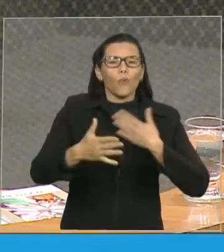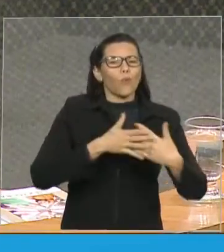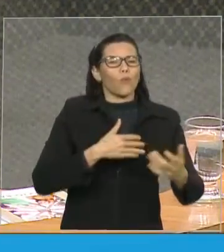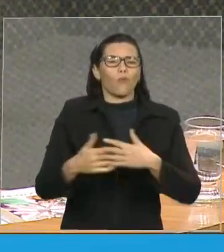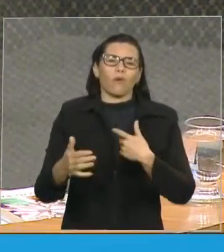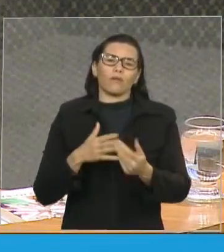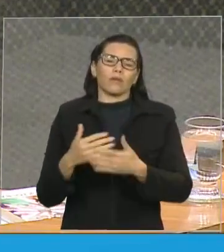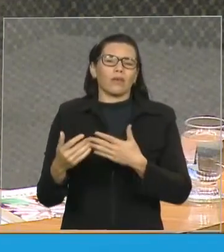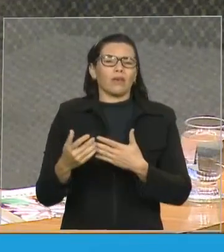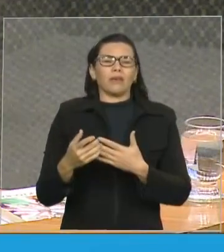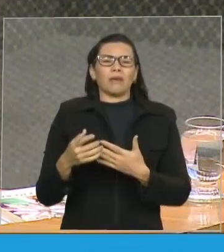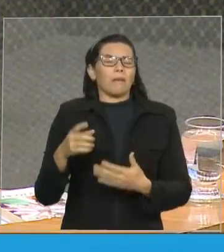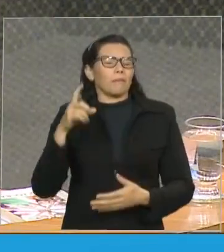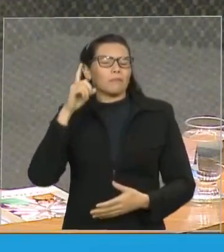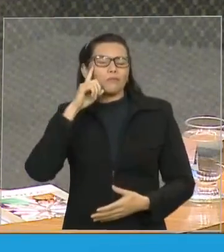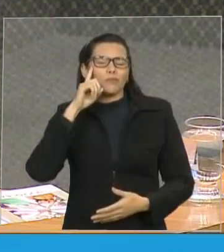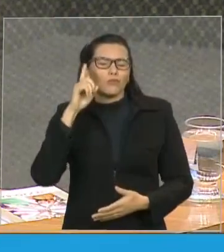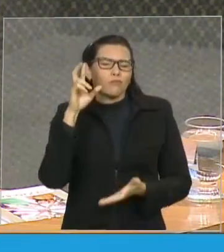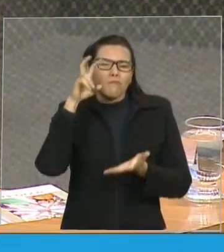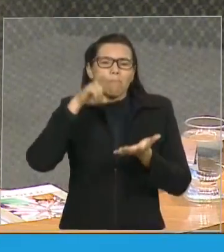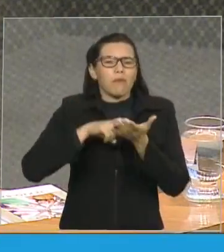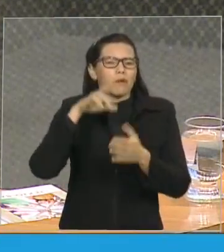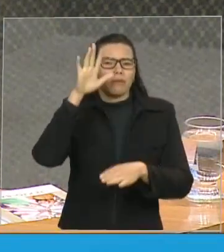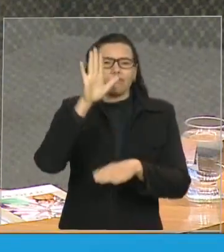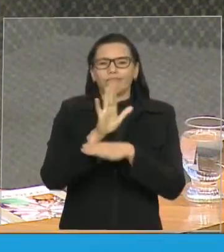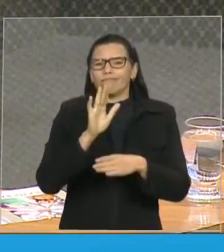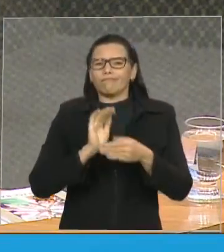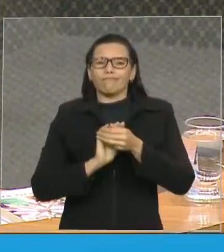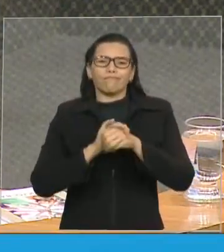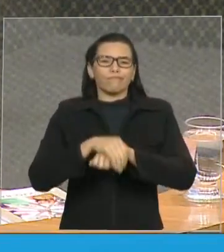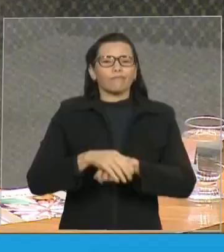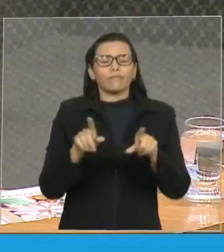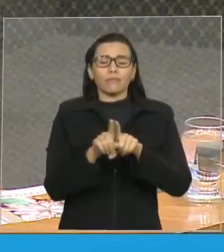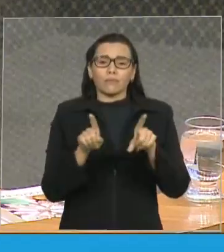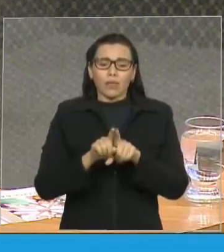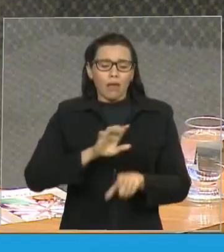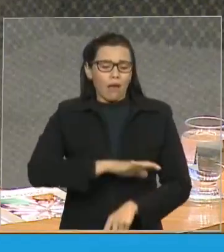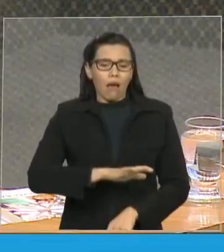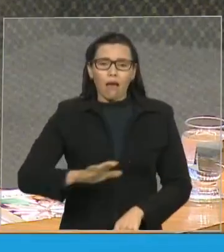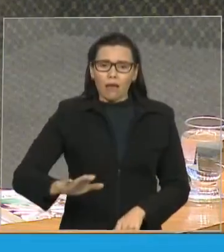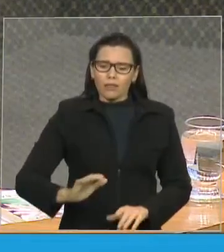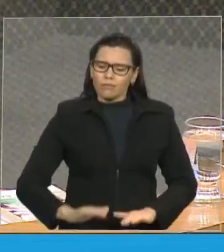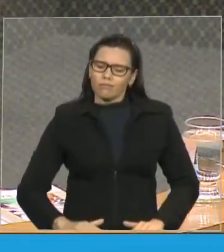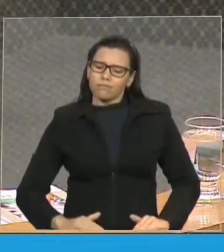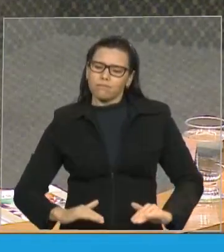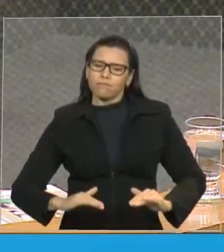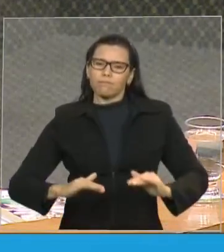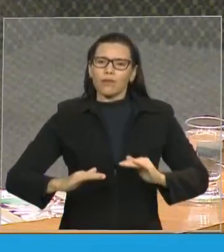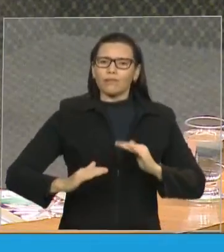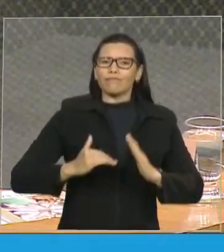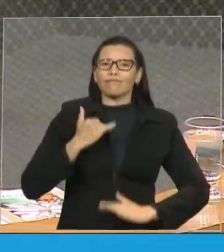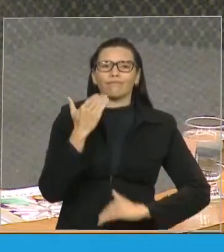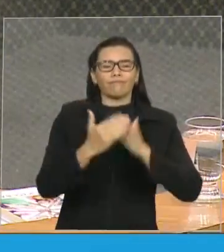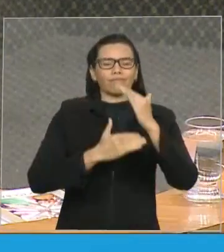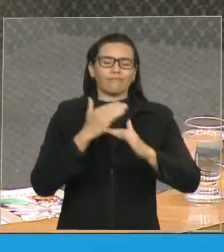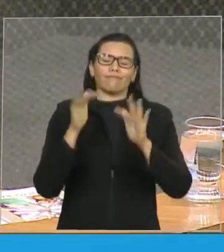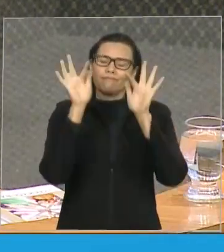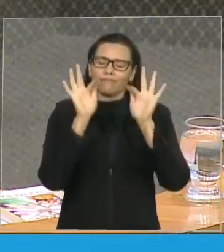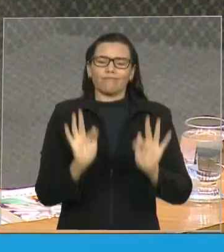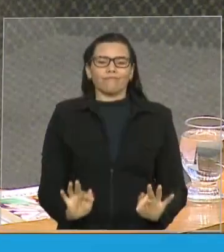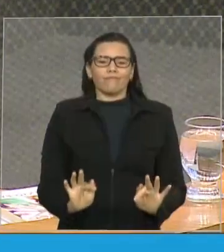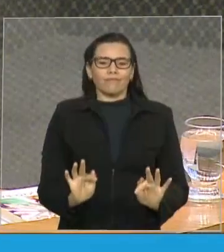qualquer hora do dia e da noite, em que as crianças possam crescer felizes, em que os pobres sejam